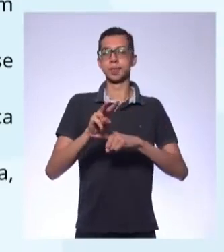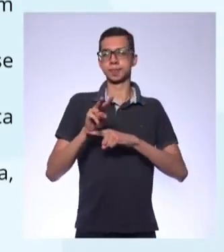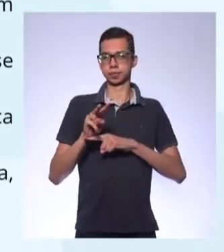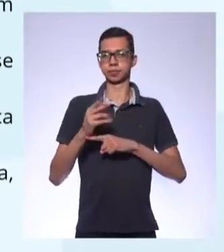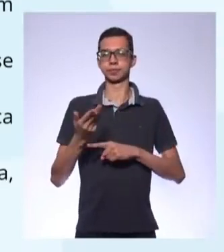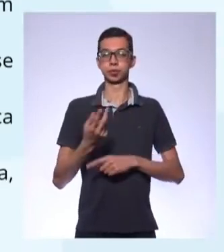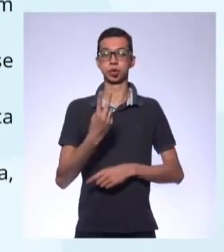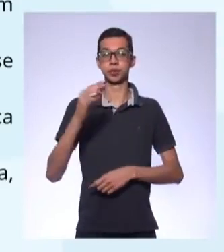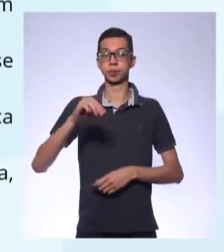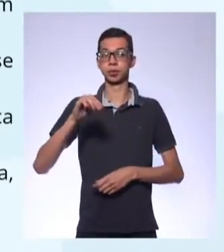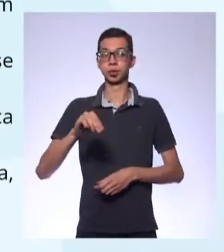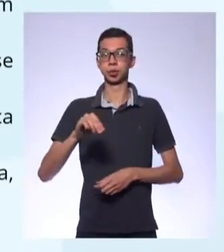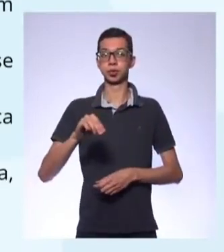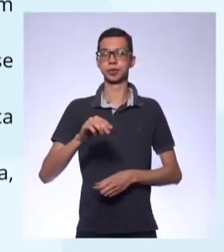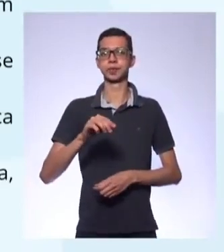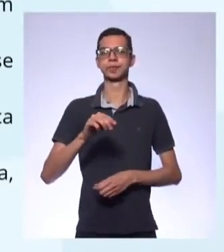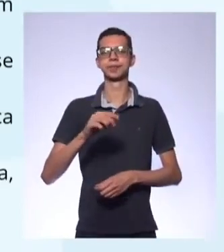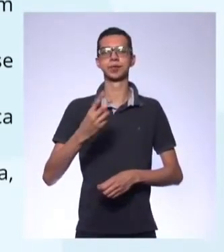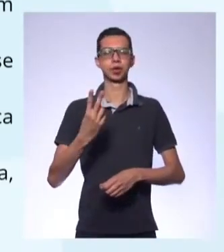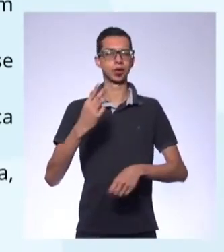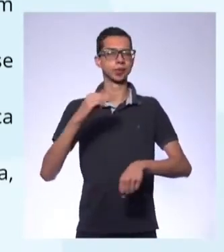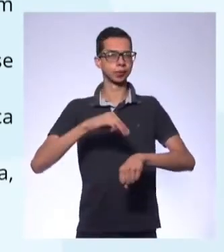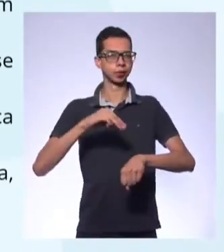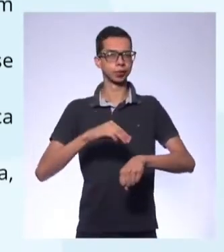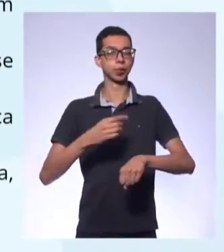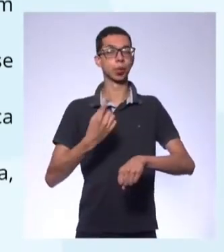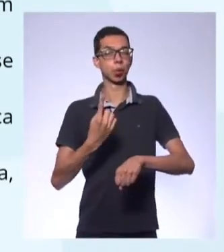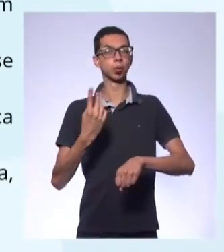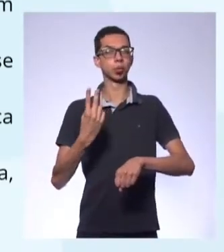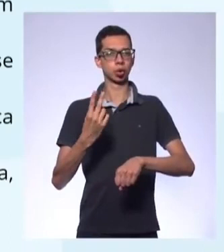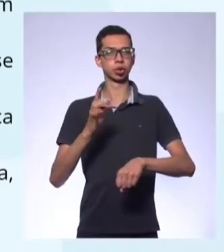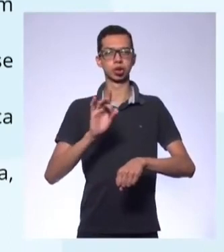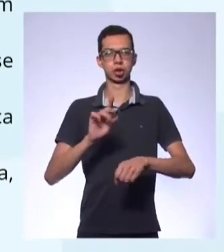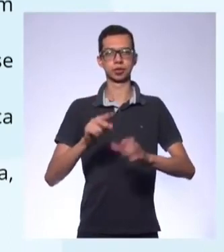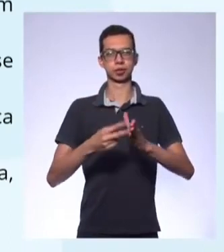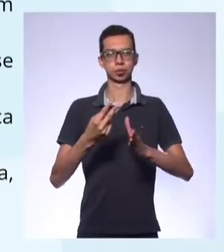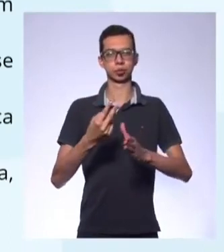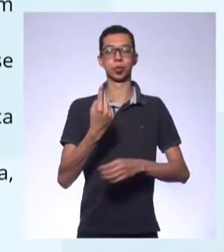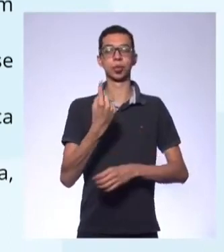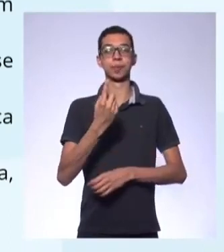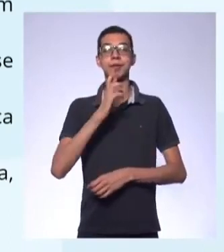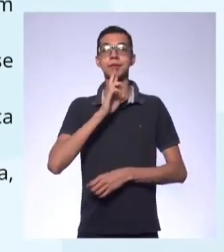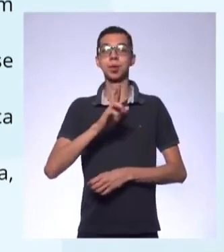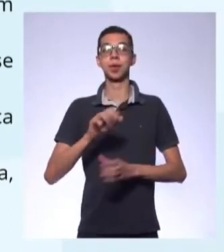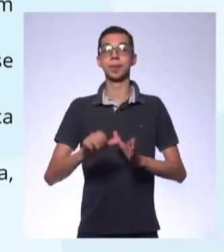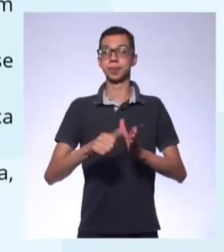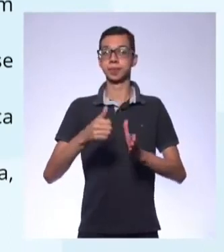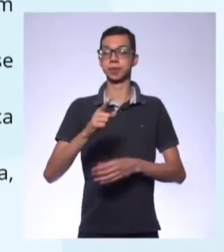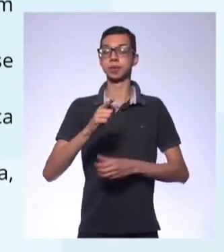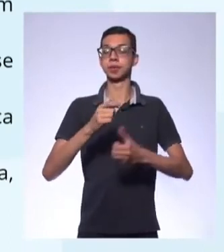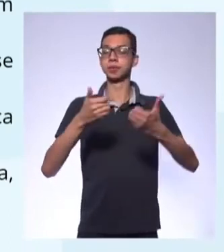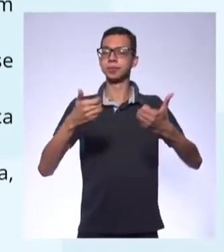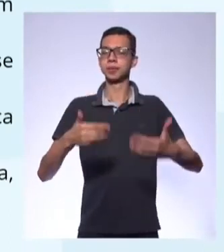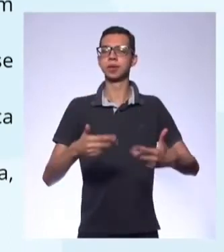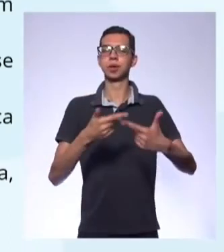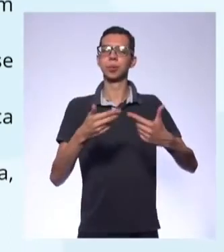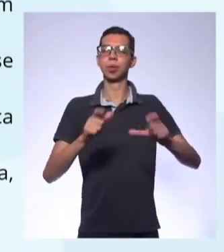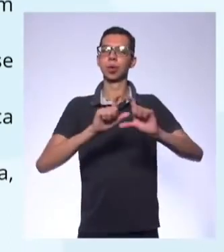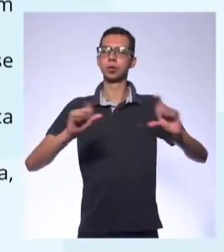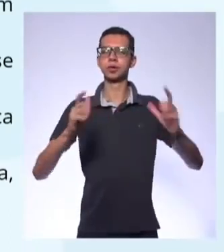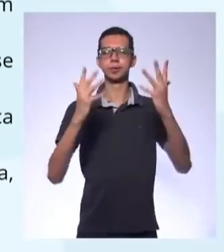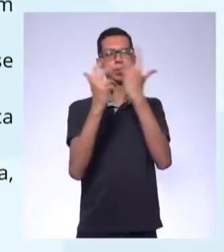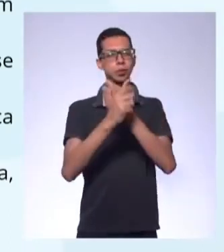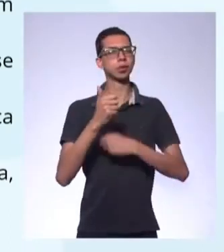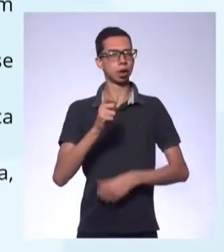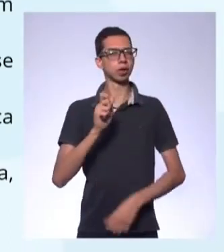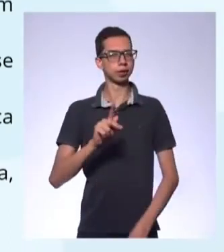essas duas. Coloquem 1 e 2 na segunda. Só uma alternativa e na primeira, coloca alguma coisinha bonitinha e completinha para